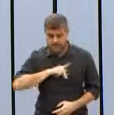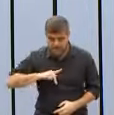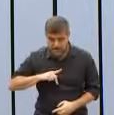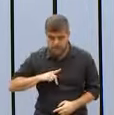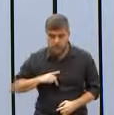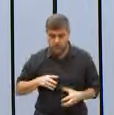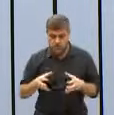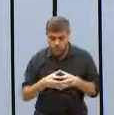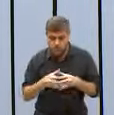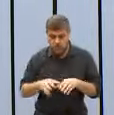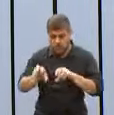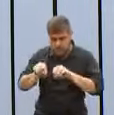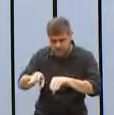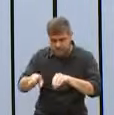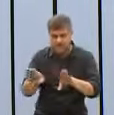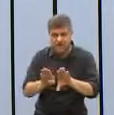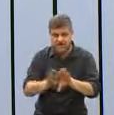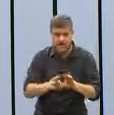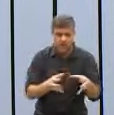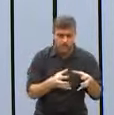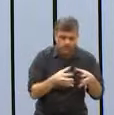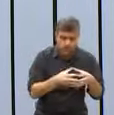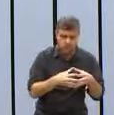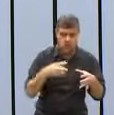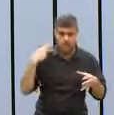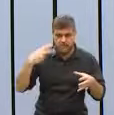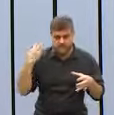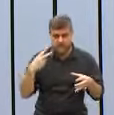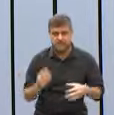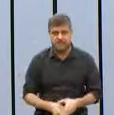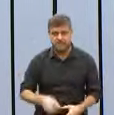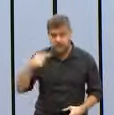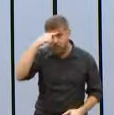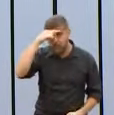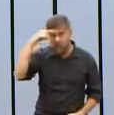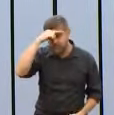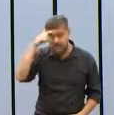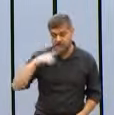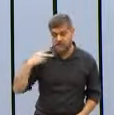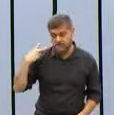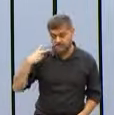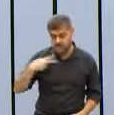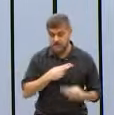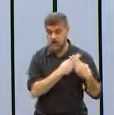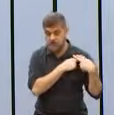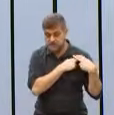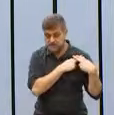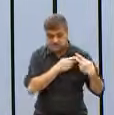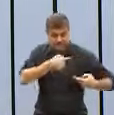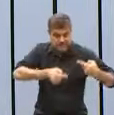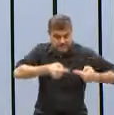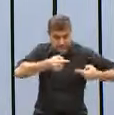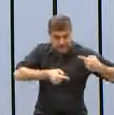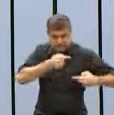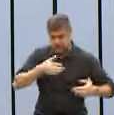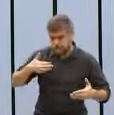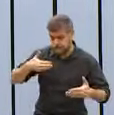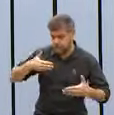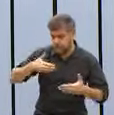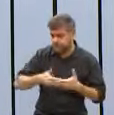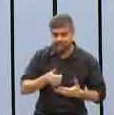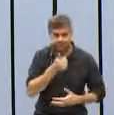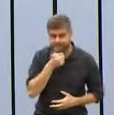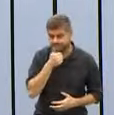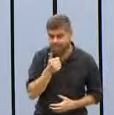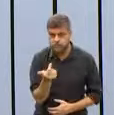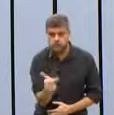Comissão de Educação, Comissão de Criança e Adolescente, através do presidente Felipe Marchesi. Então nós estamos discutindo, mas enquanto não vem